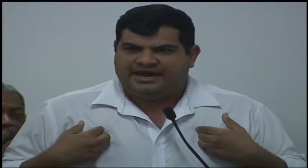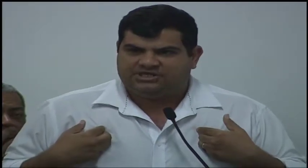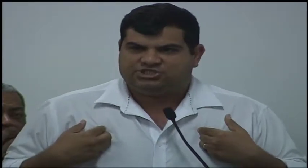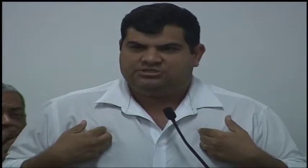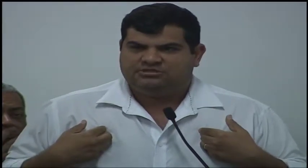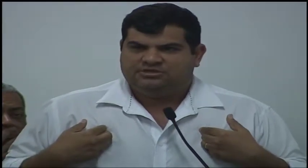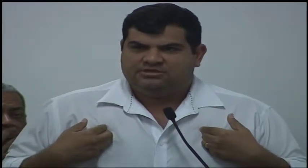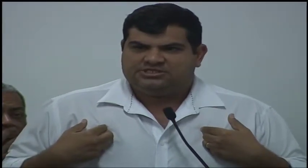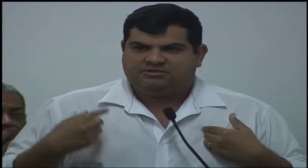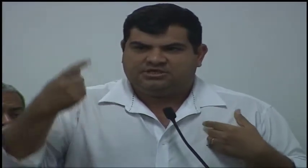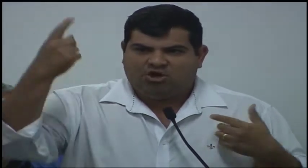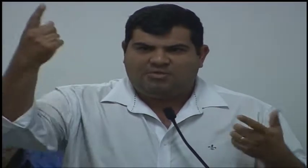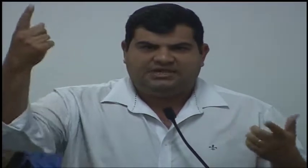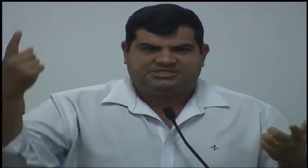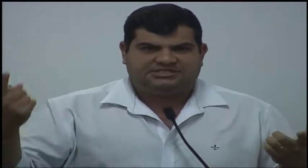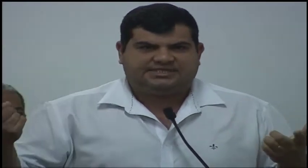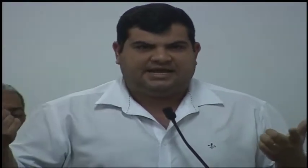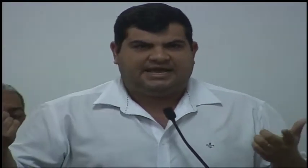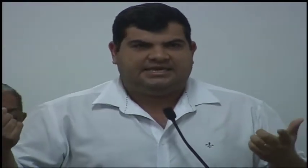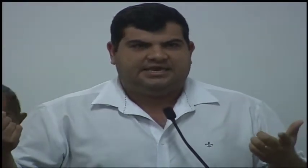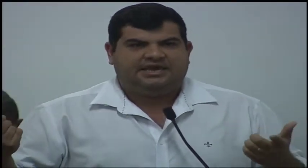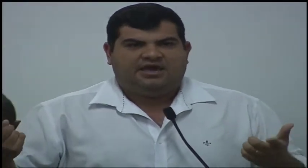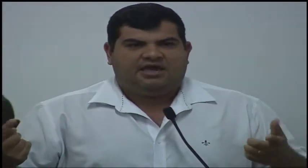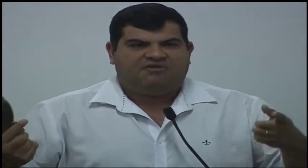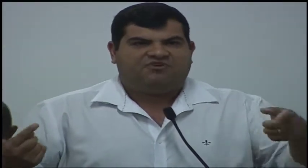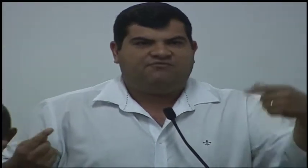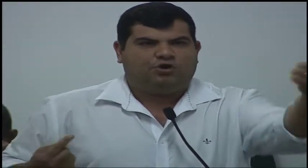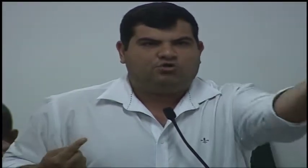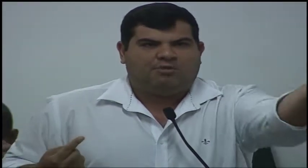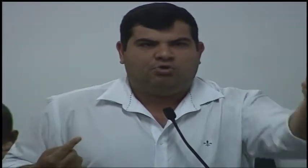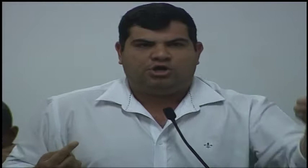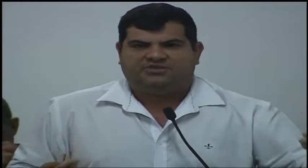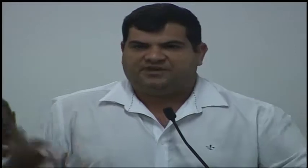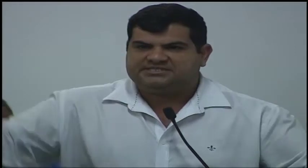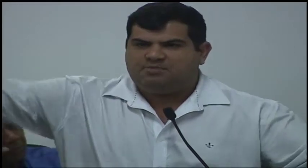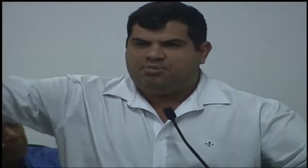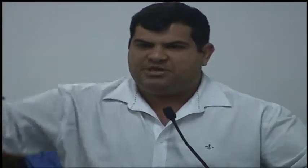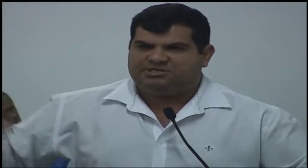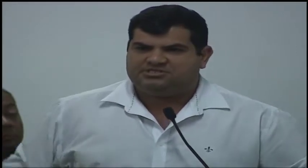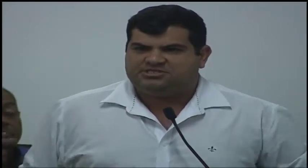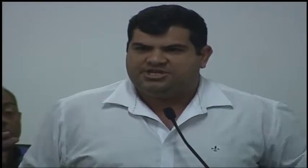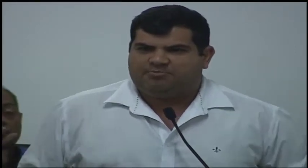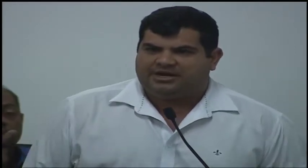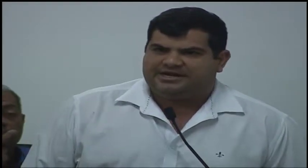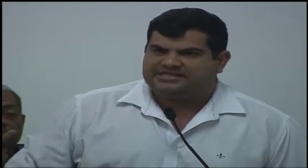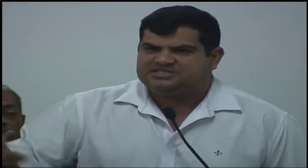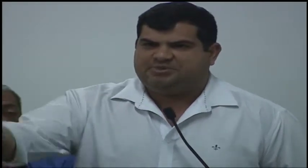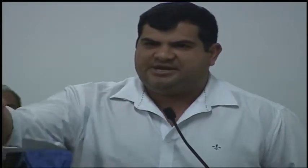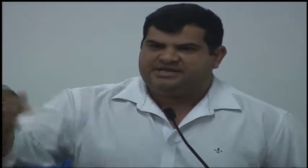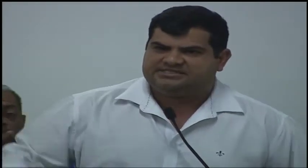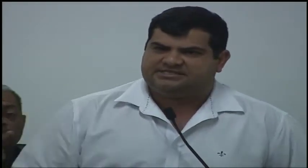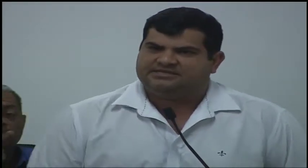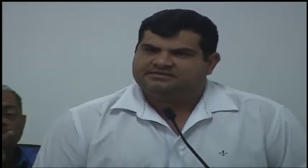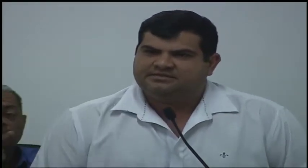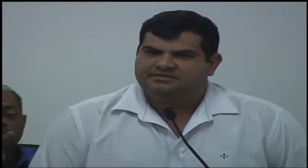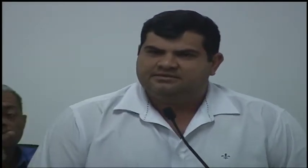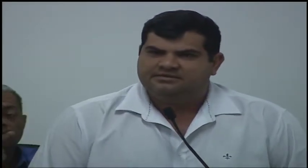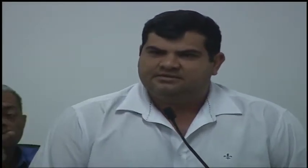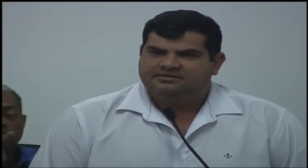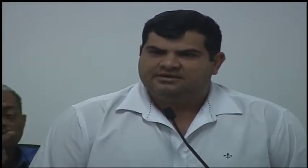que é arte, sendo que tem uma artista lá que é a favor do aborto e faz campanha pedindo dinheiro para a Criança